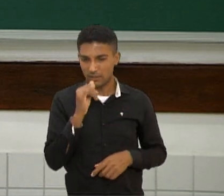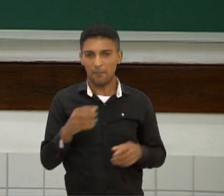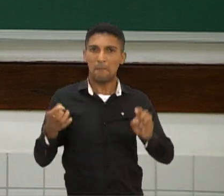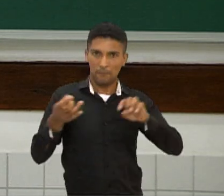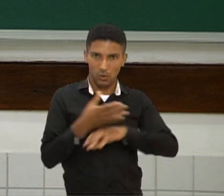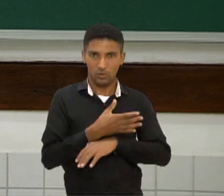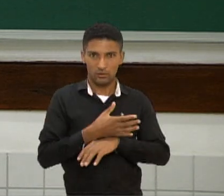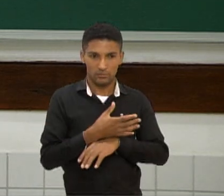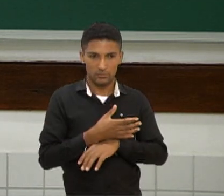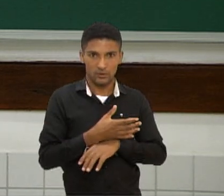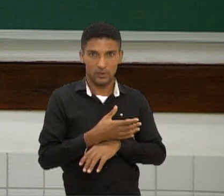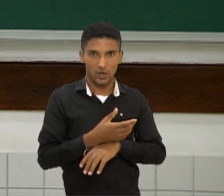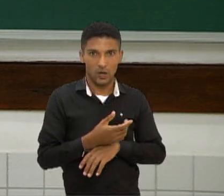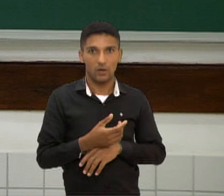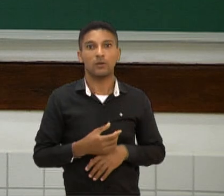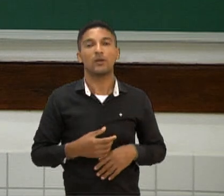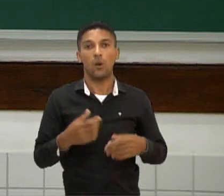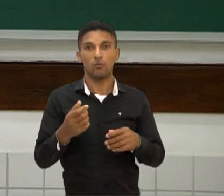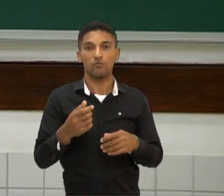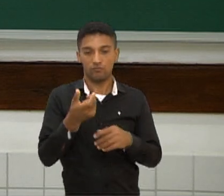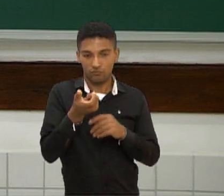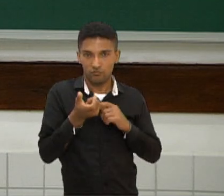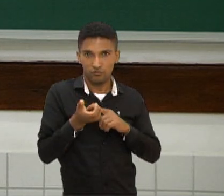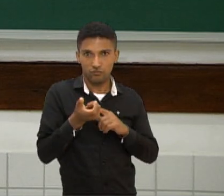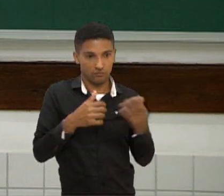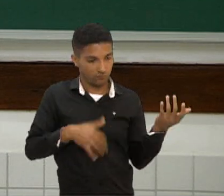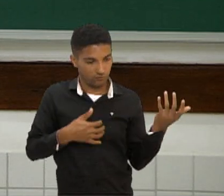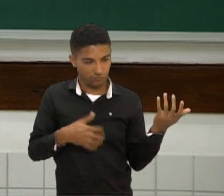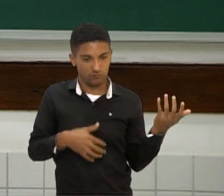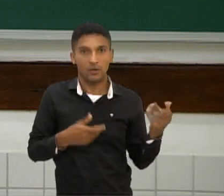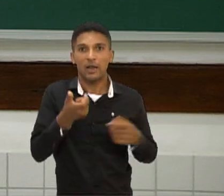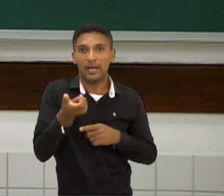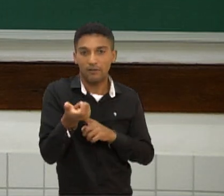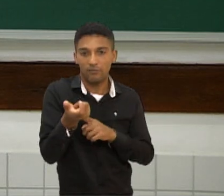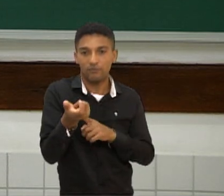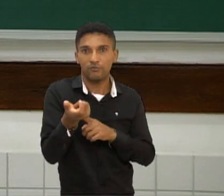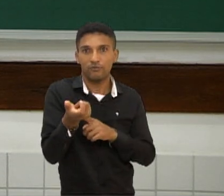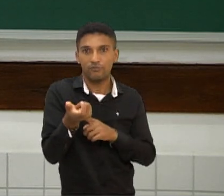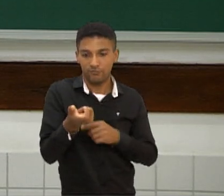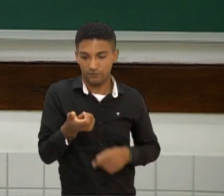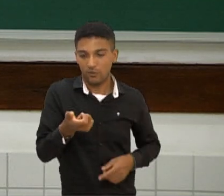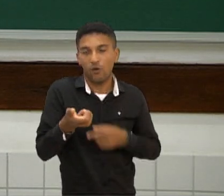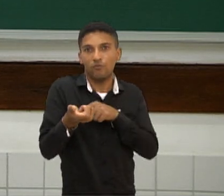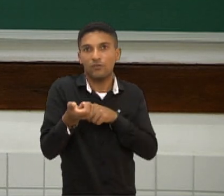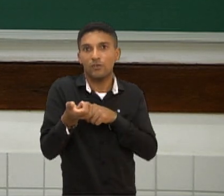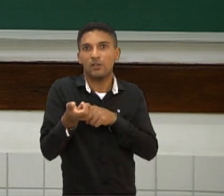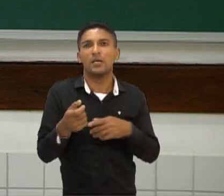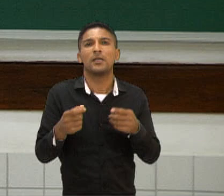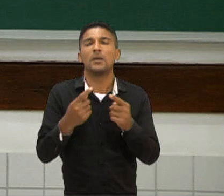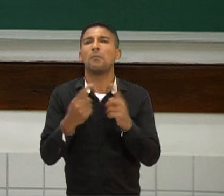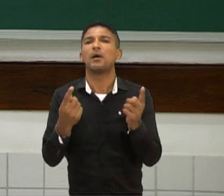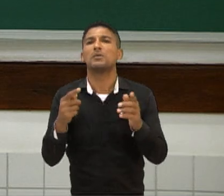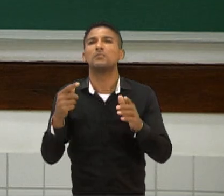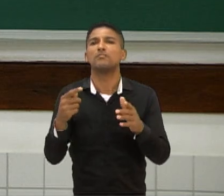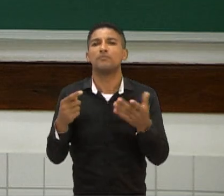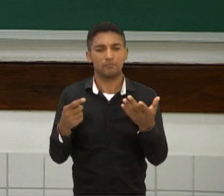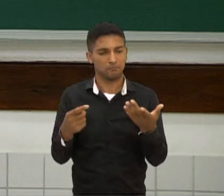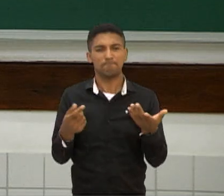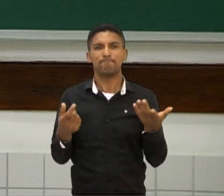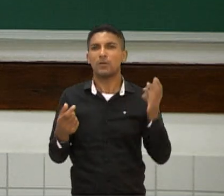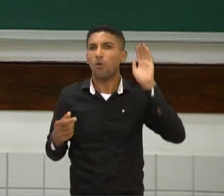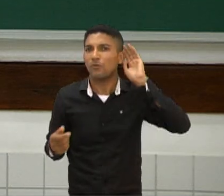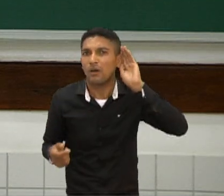Na verdade, não tinha um nome. As pessoas tocavam aquela música dentro de uma festa. E aí eles começaram a falar, não, a gente tem que